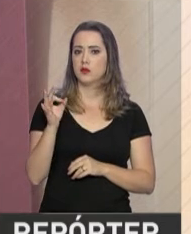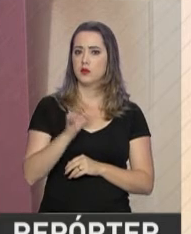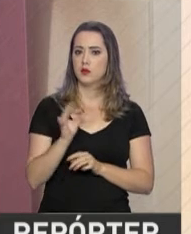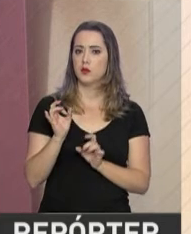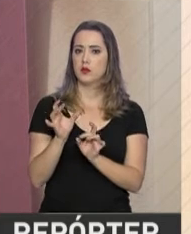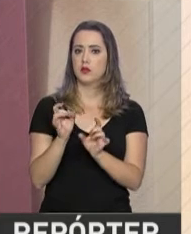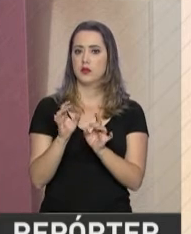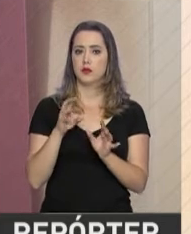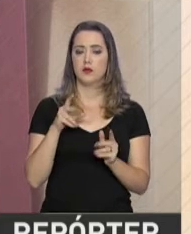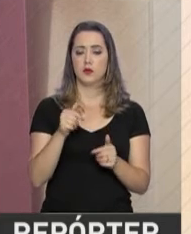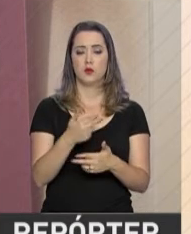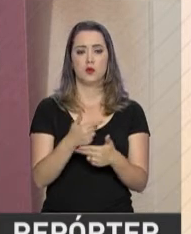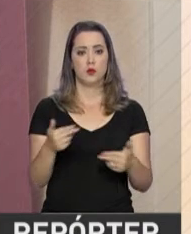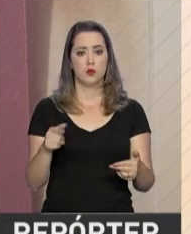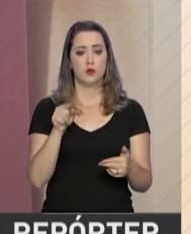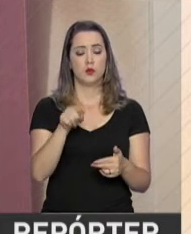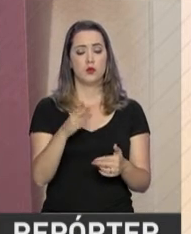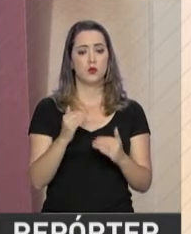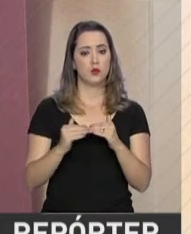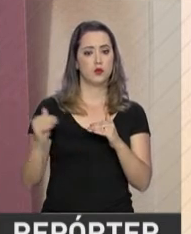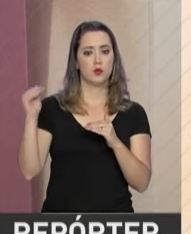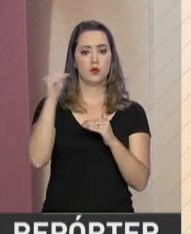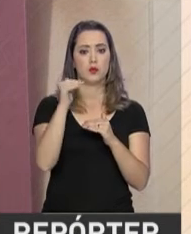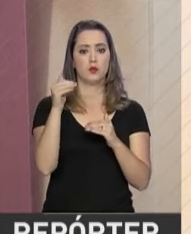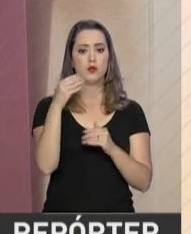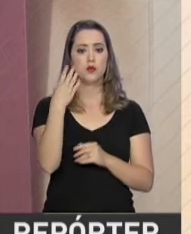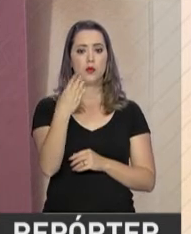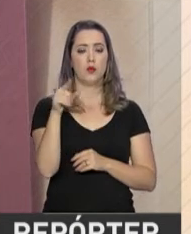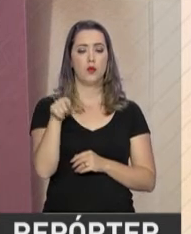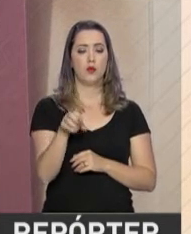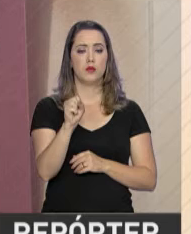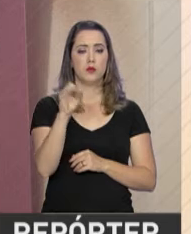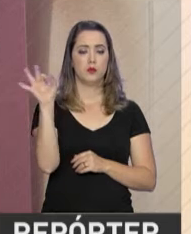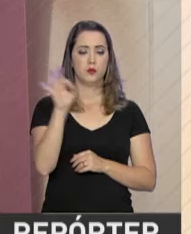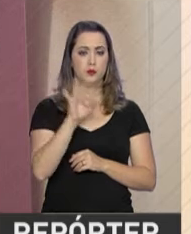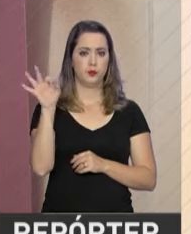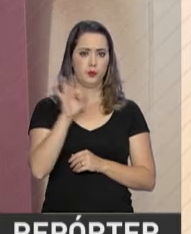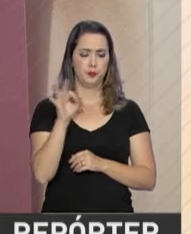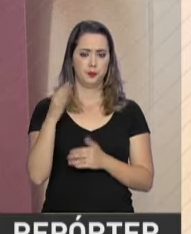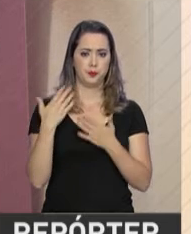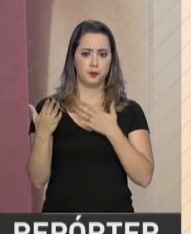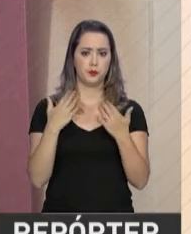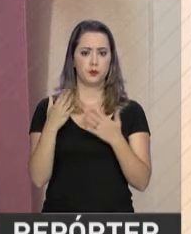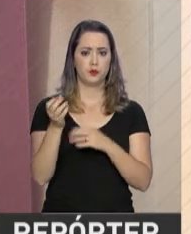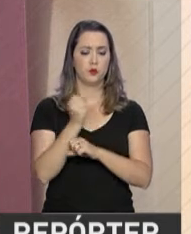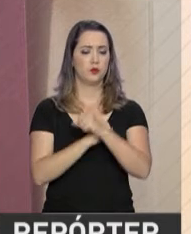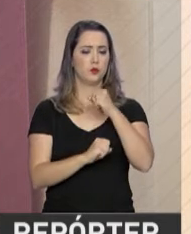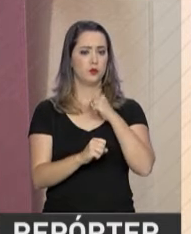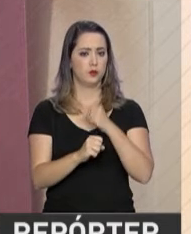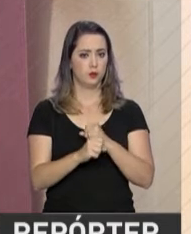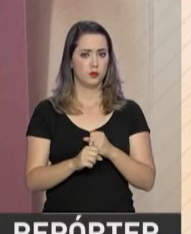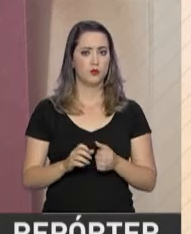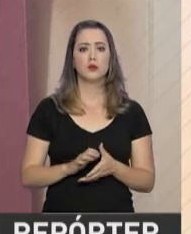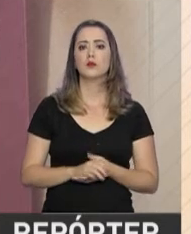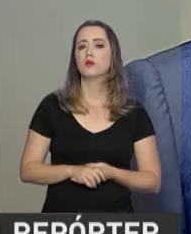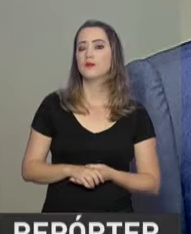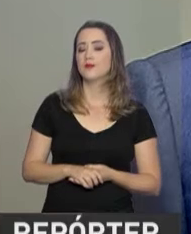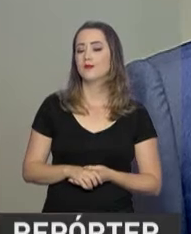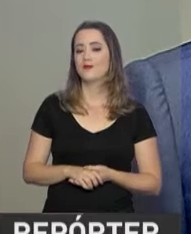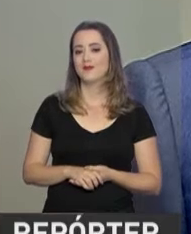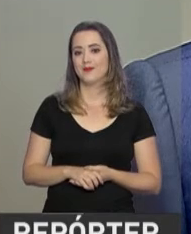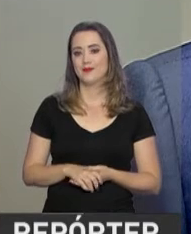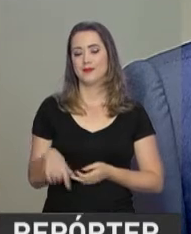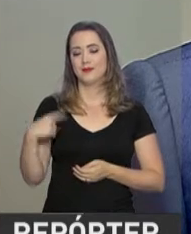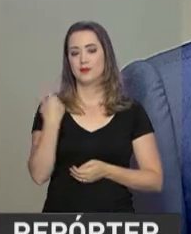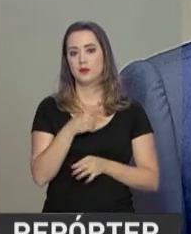total do comércio deverá ter uma alta de 4,8 por cento em relação ao dia das mães de 2017 nós